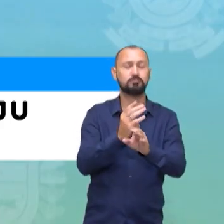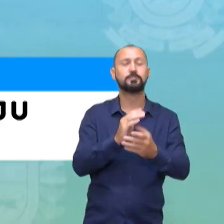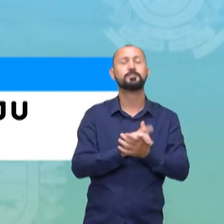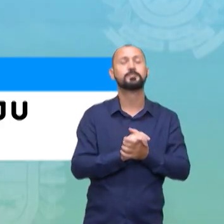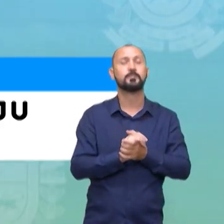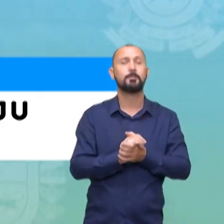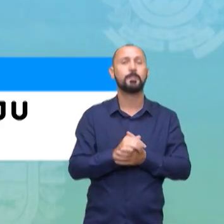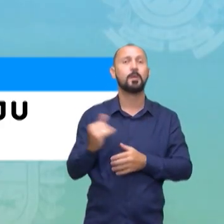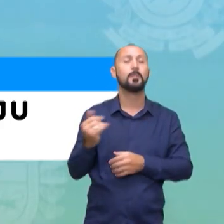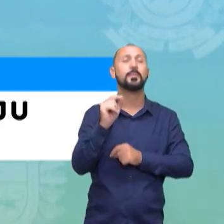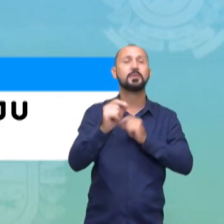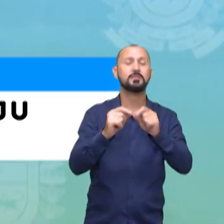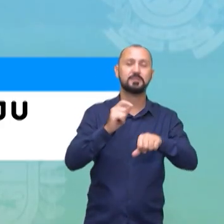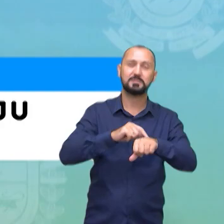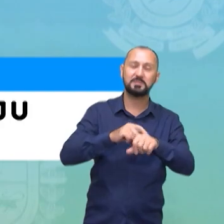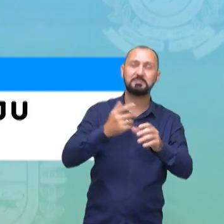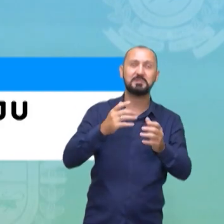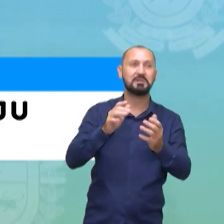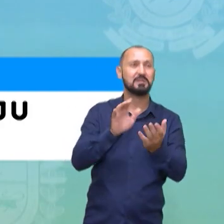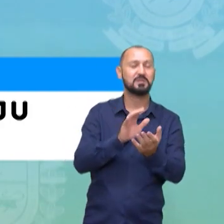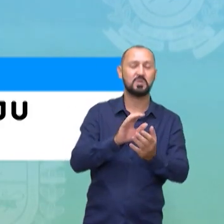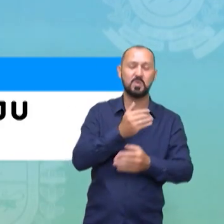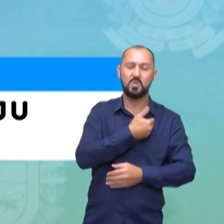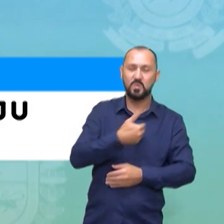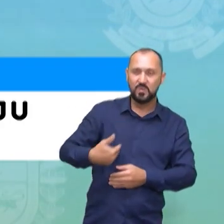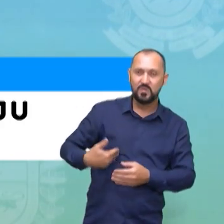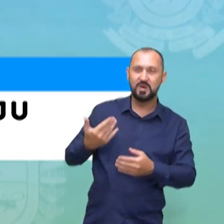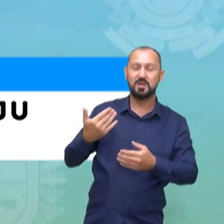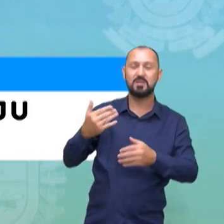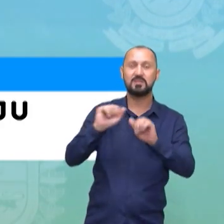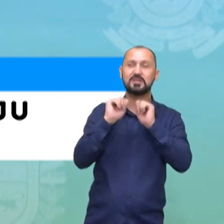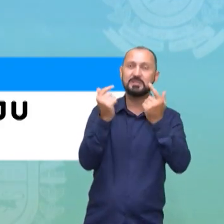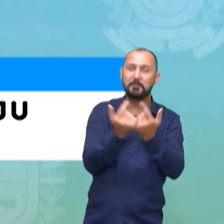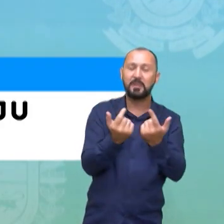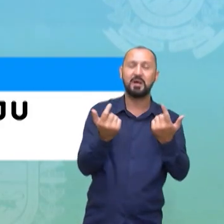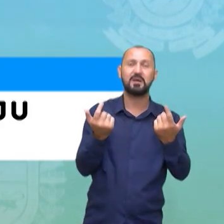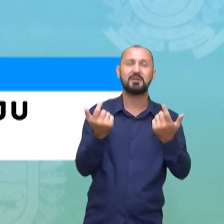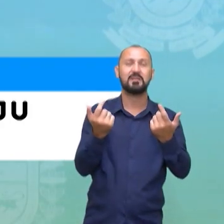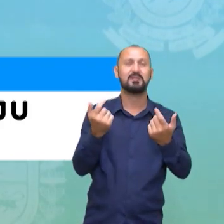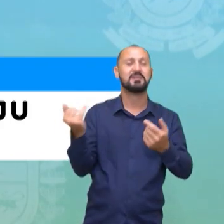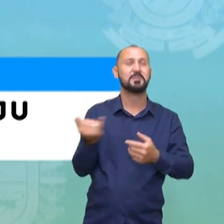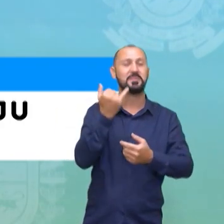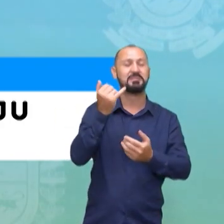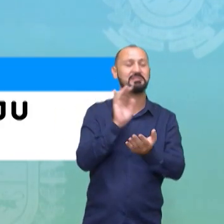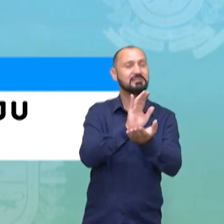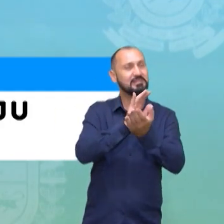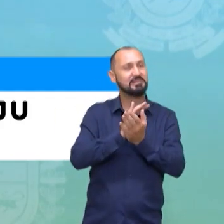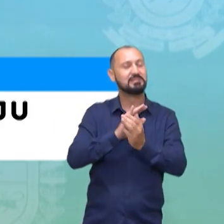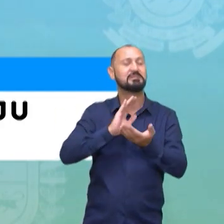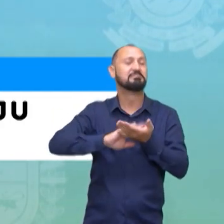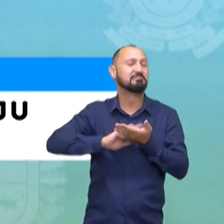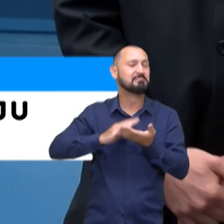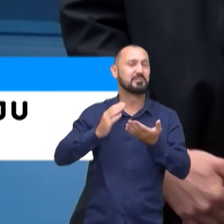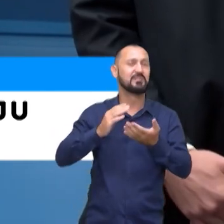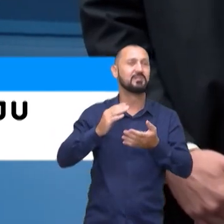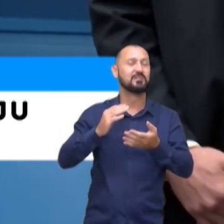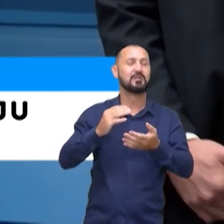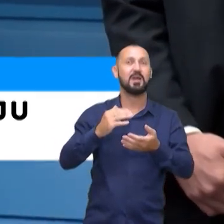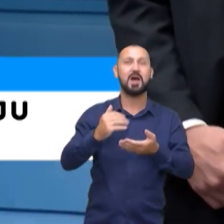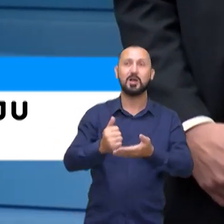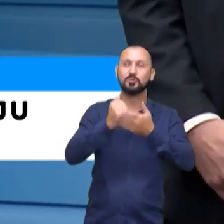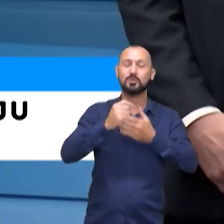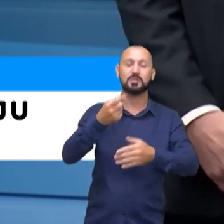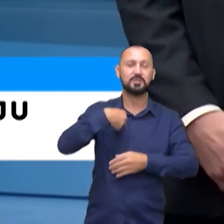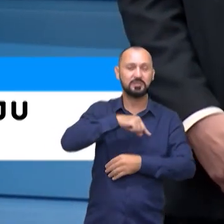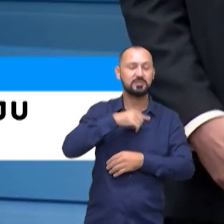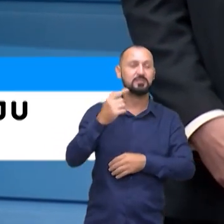muito importante esse reconhecimento por parte do governo, por parte da Assembleia, muito importante, sim. Faz a